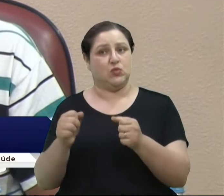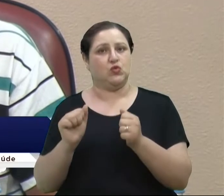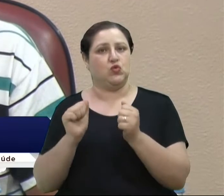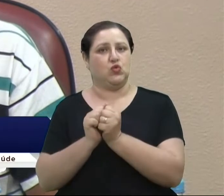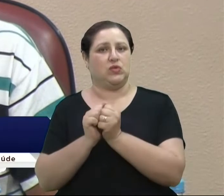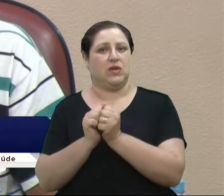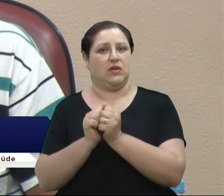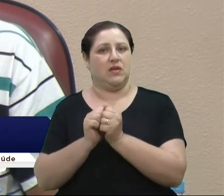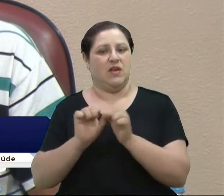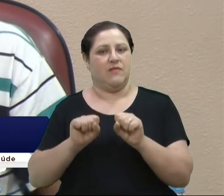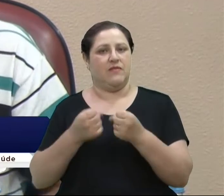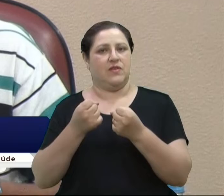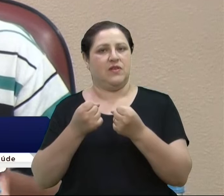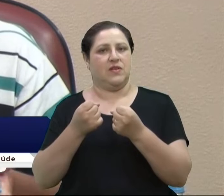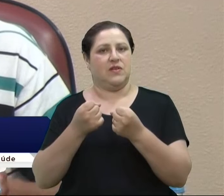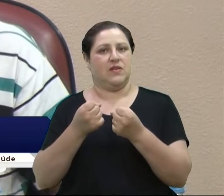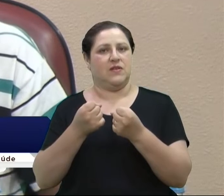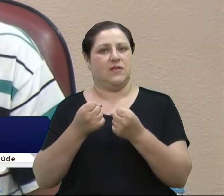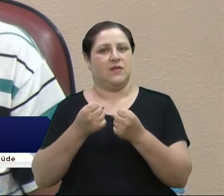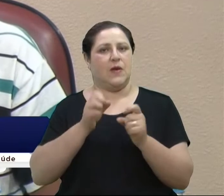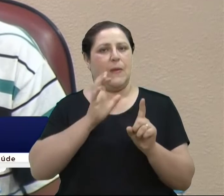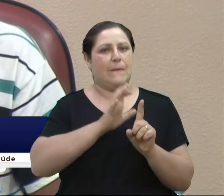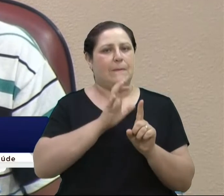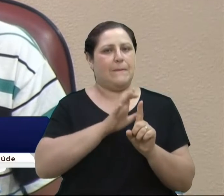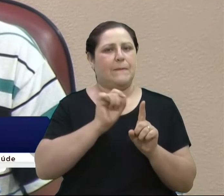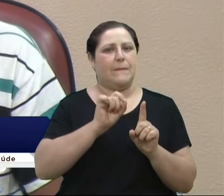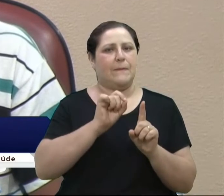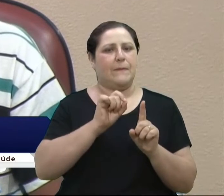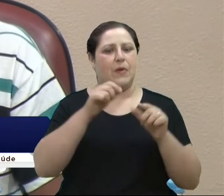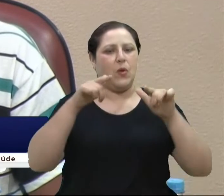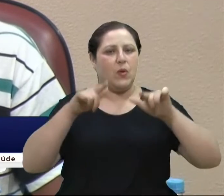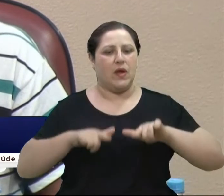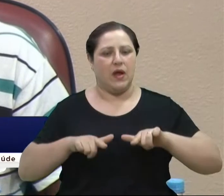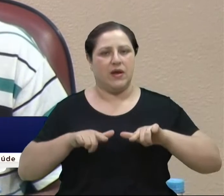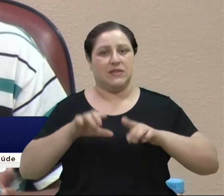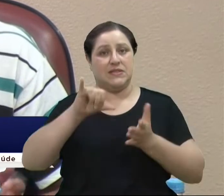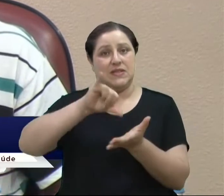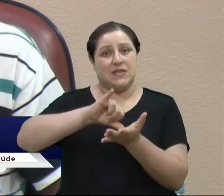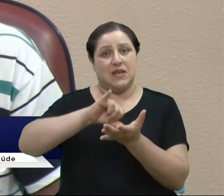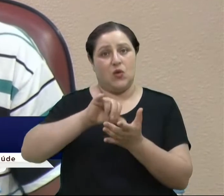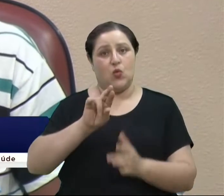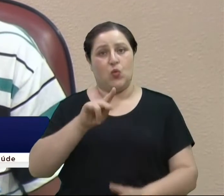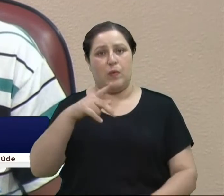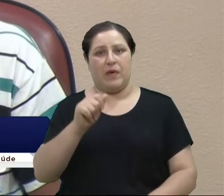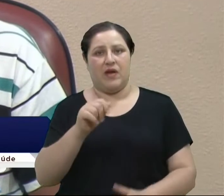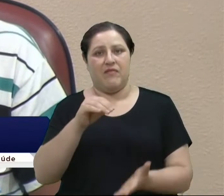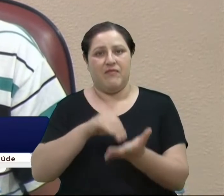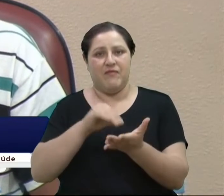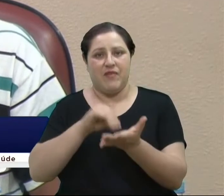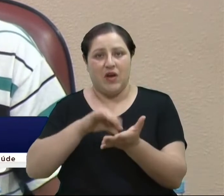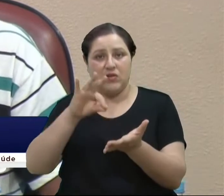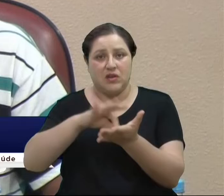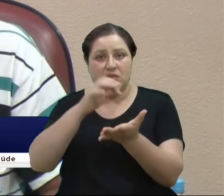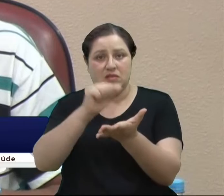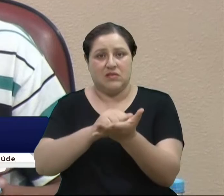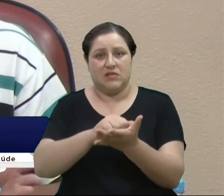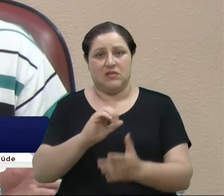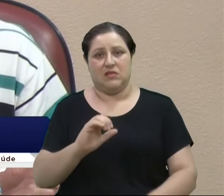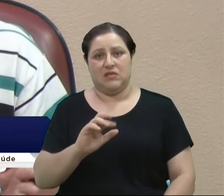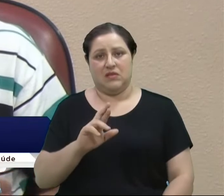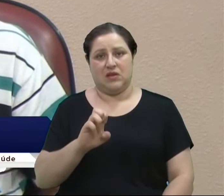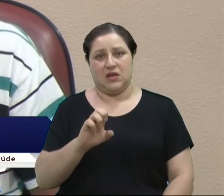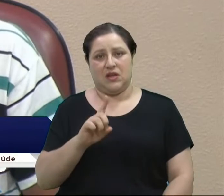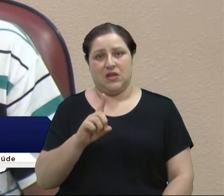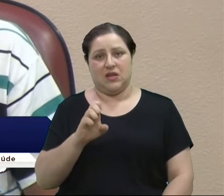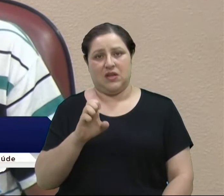ajudar no fortalecimento de pressão na UPA Central, que está sem credenciamento. A gente está falando em mais de 30